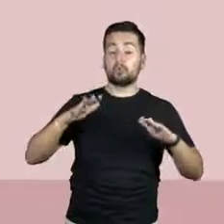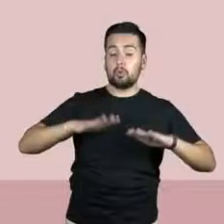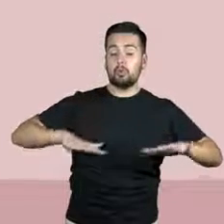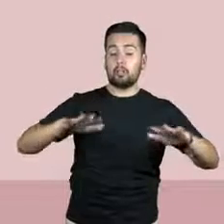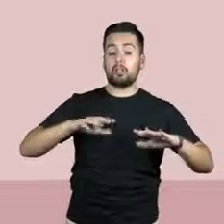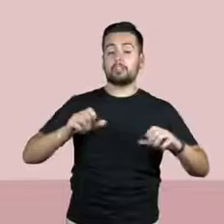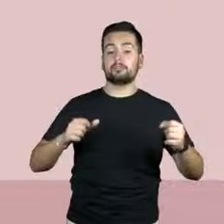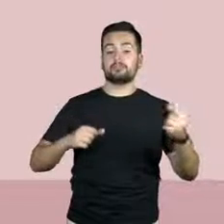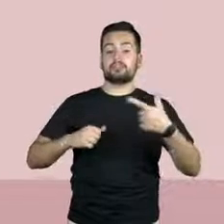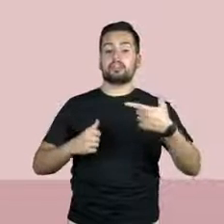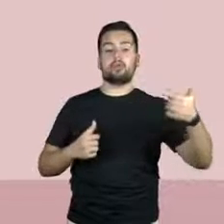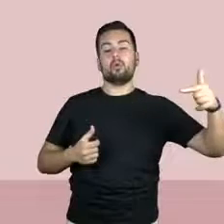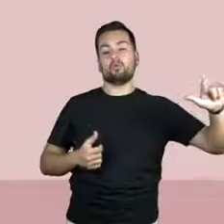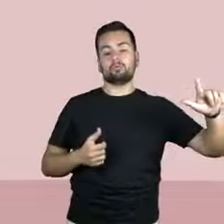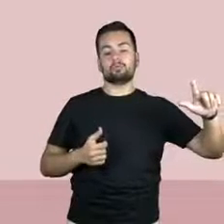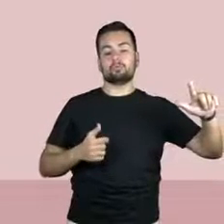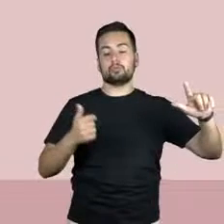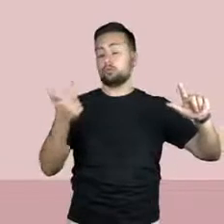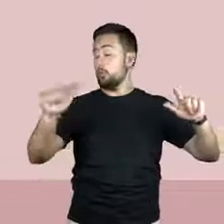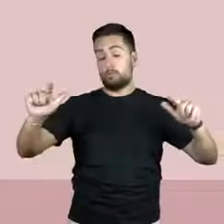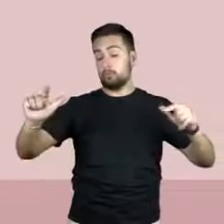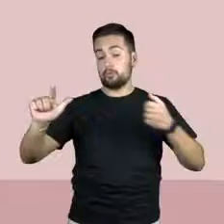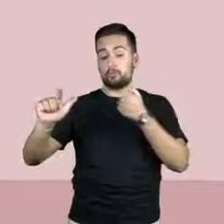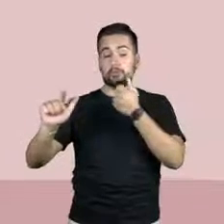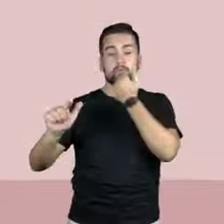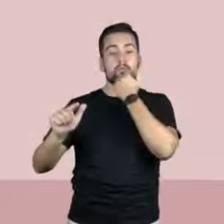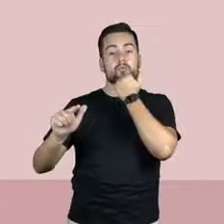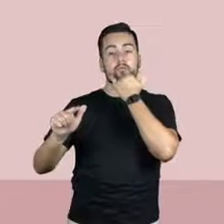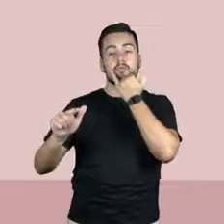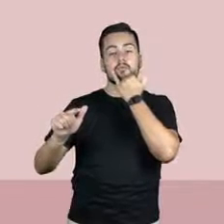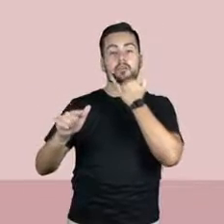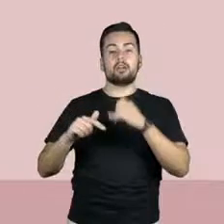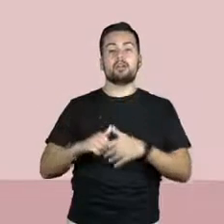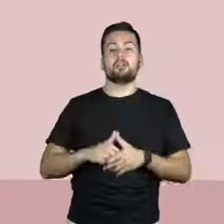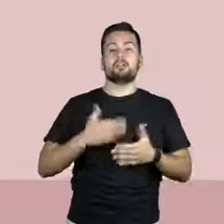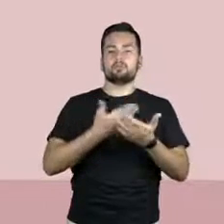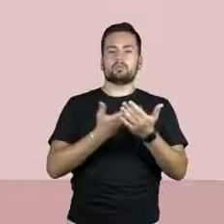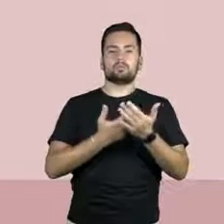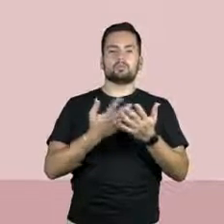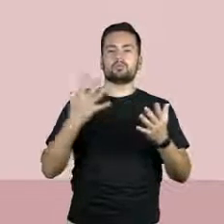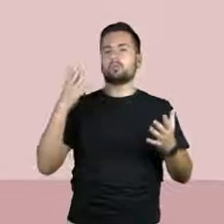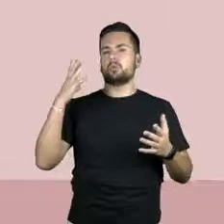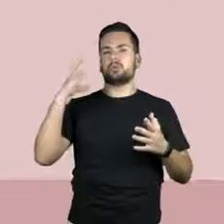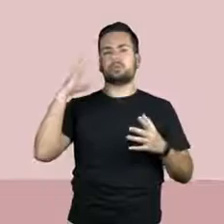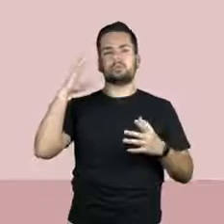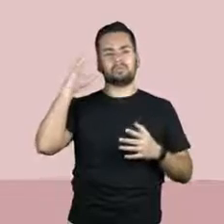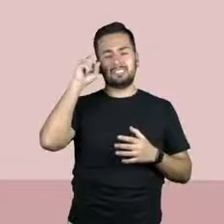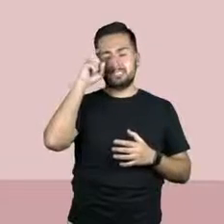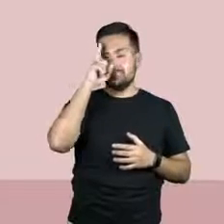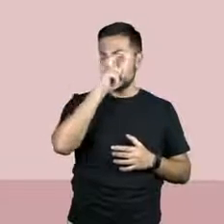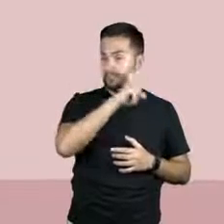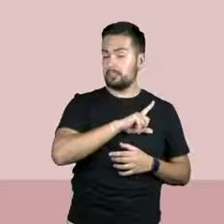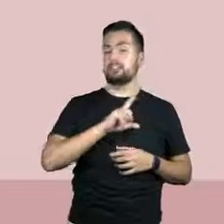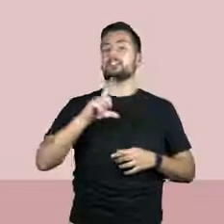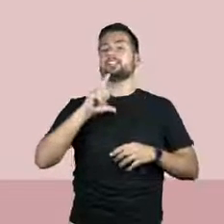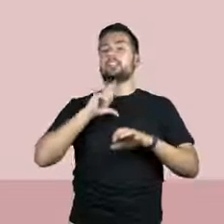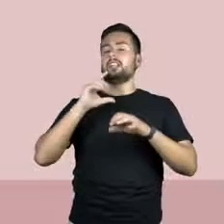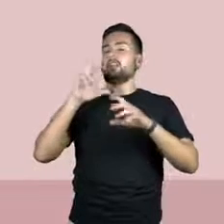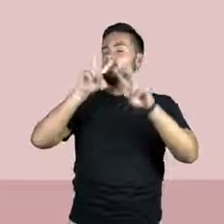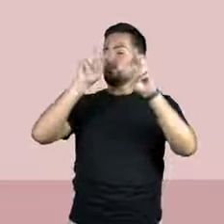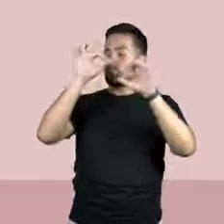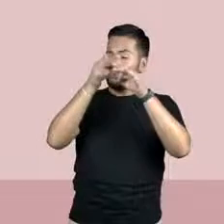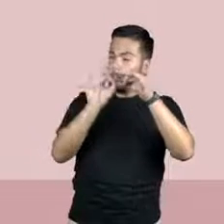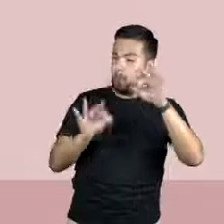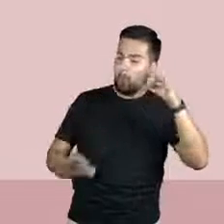Então, esse tipo de estudo ele é muito complexo, tá? Na verdade, tem todo um estudo só para conceituar um perfil geológico,